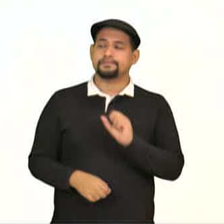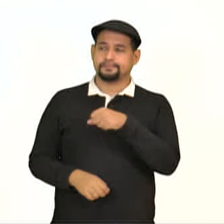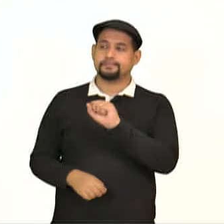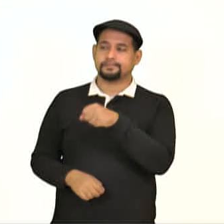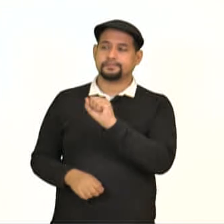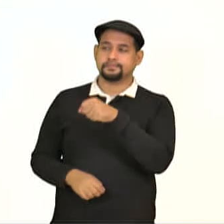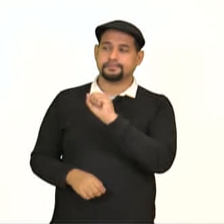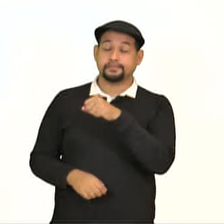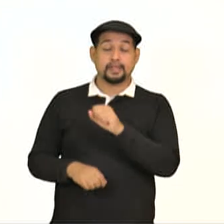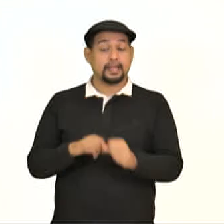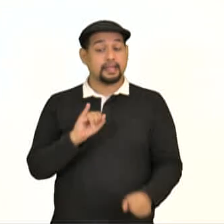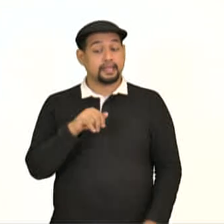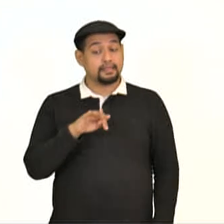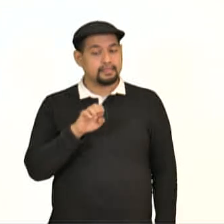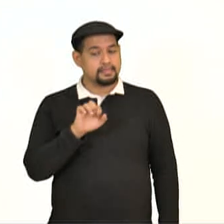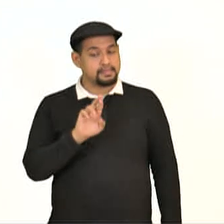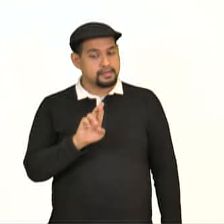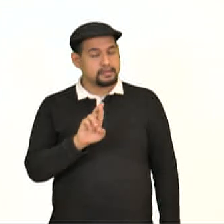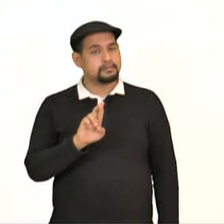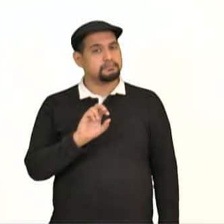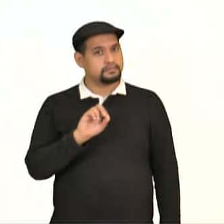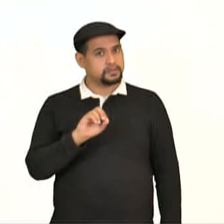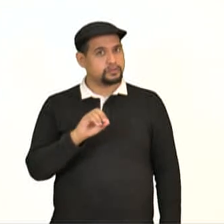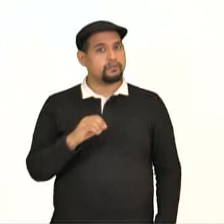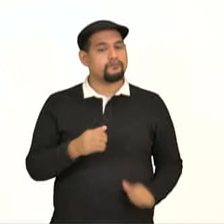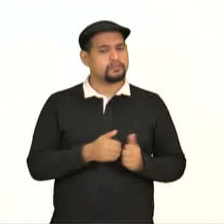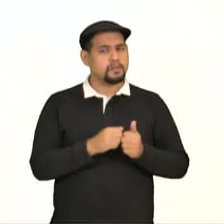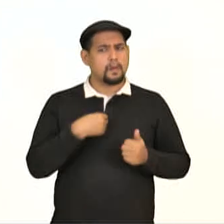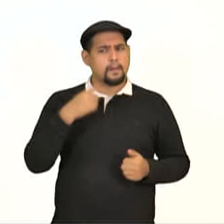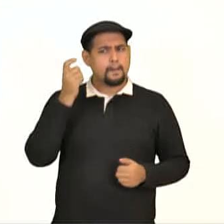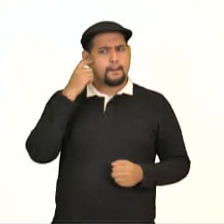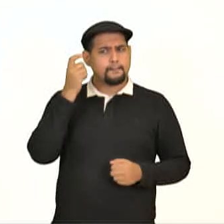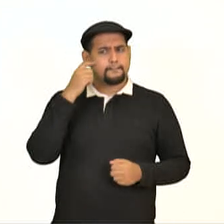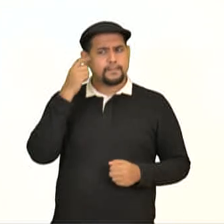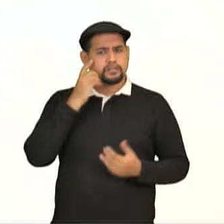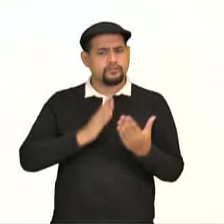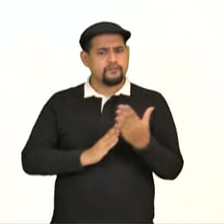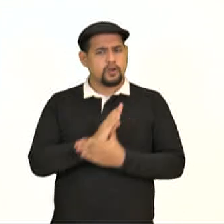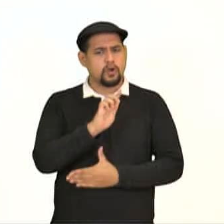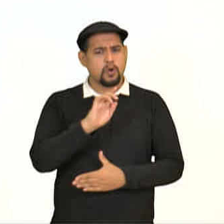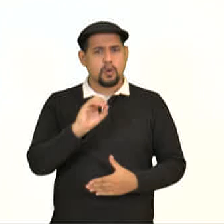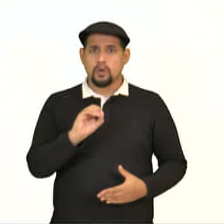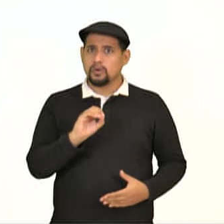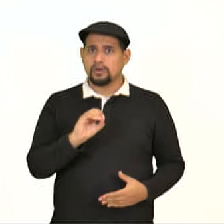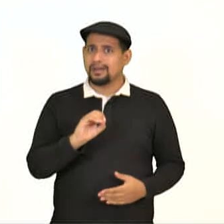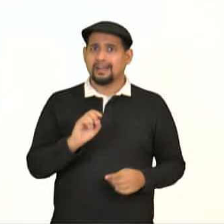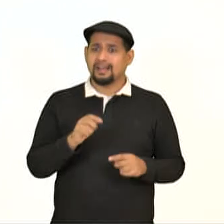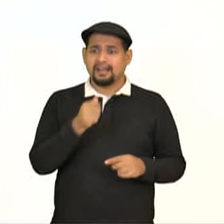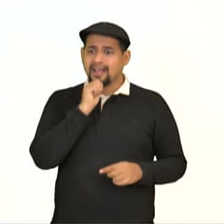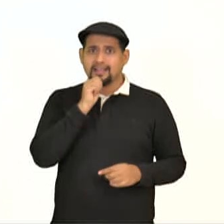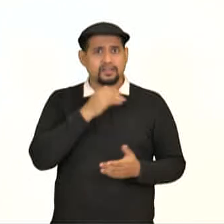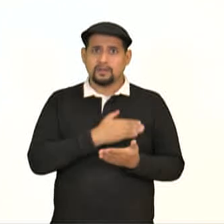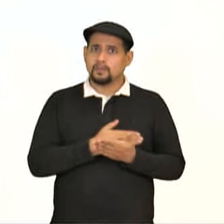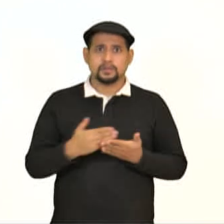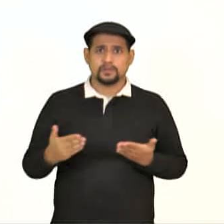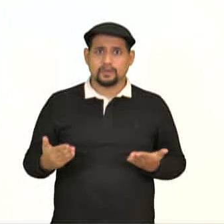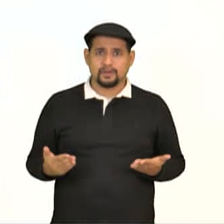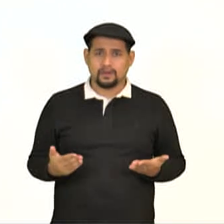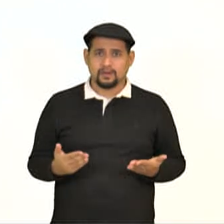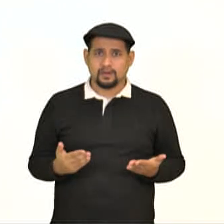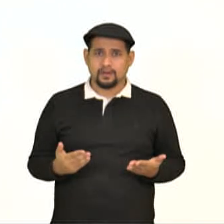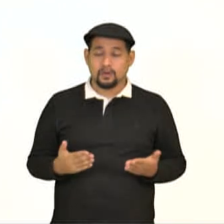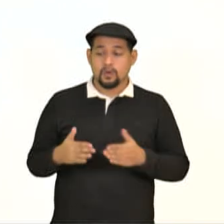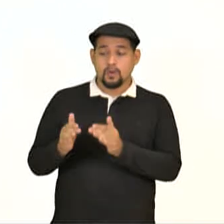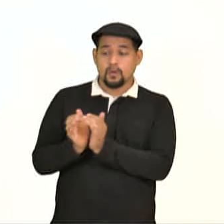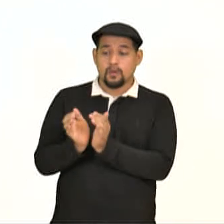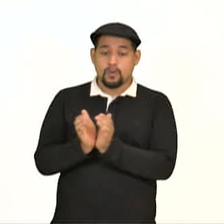É, Inter. Olha, eu acho que foi gol. O jogo ainda não começou. Os times